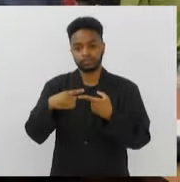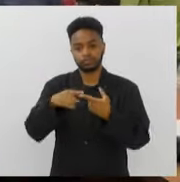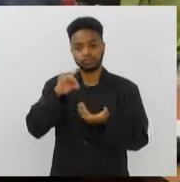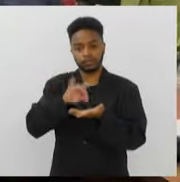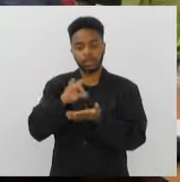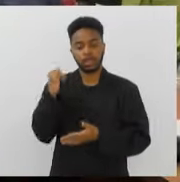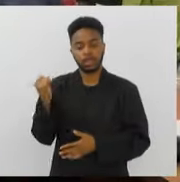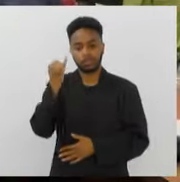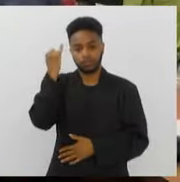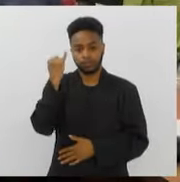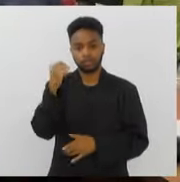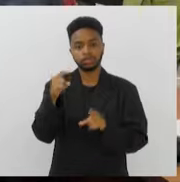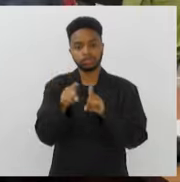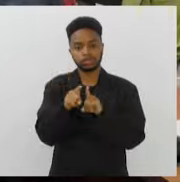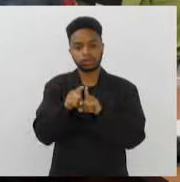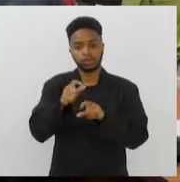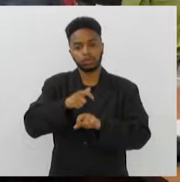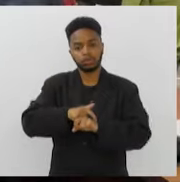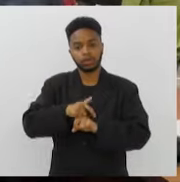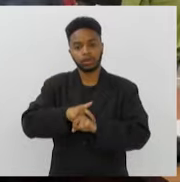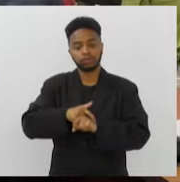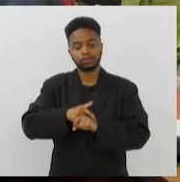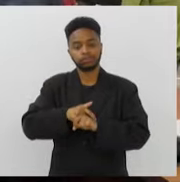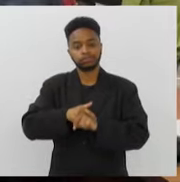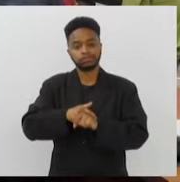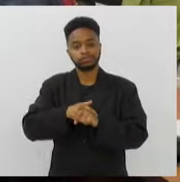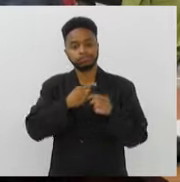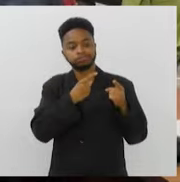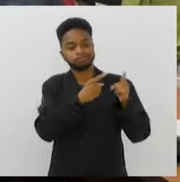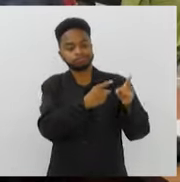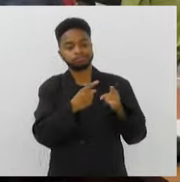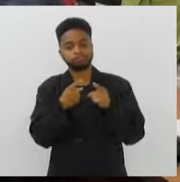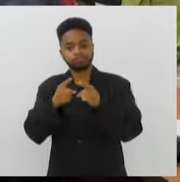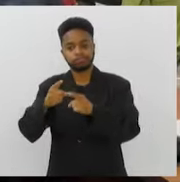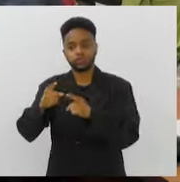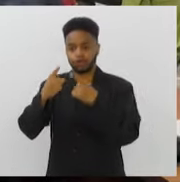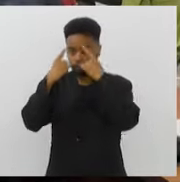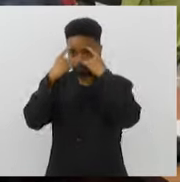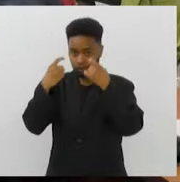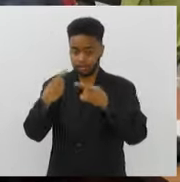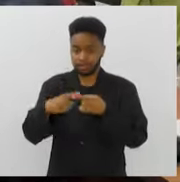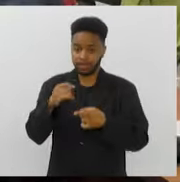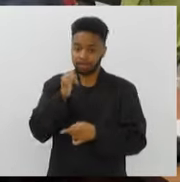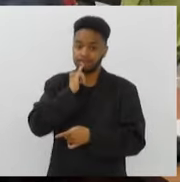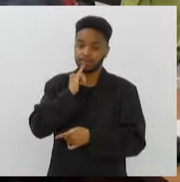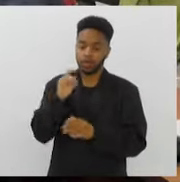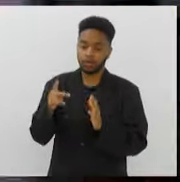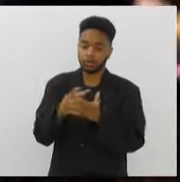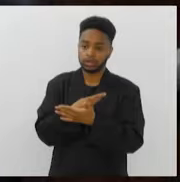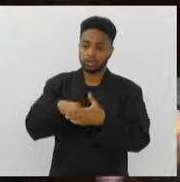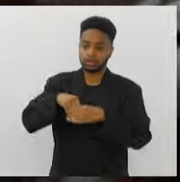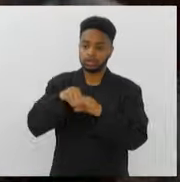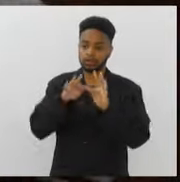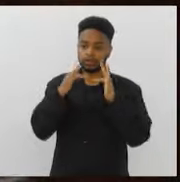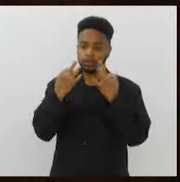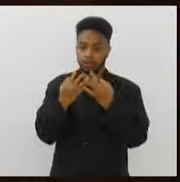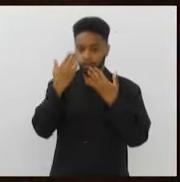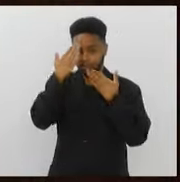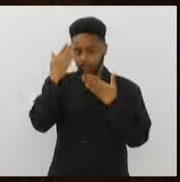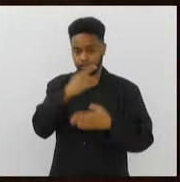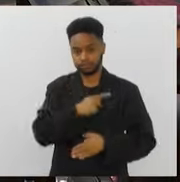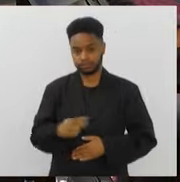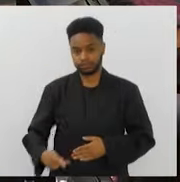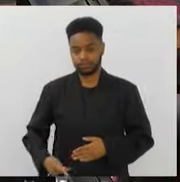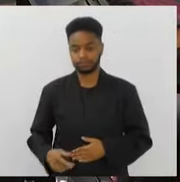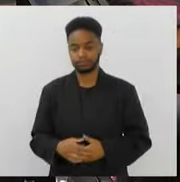é, até para combater formas de violência que, infelizmente, acontecem dentro da família. Obrigado,